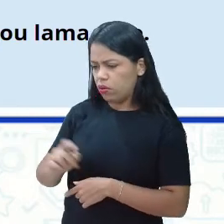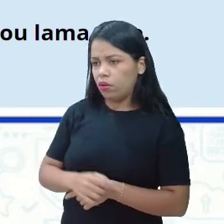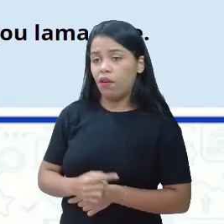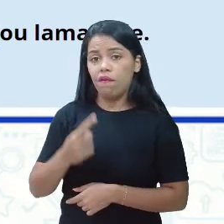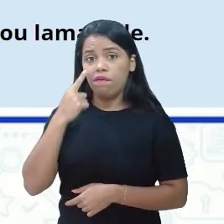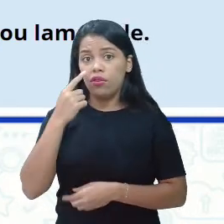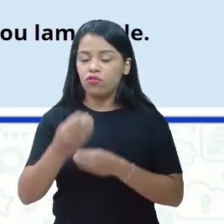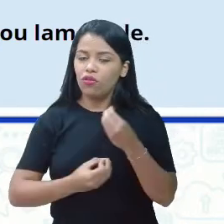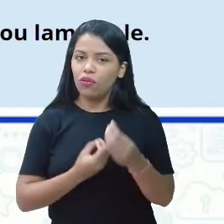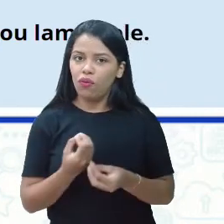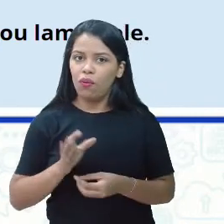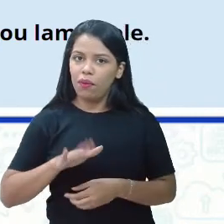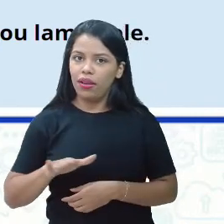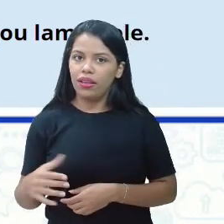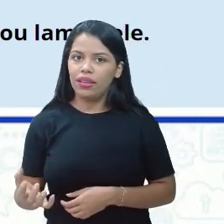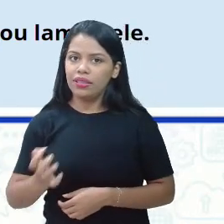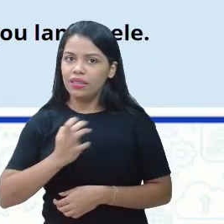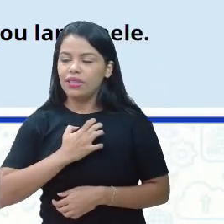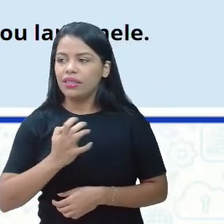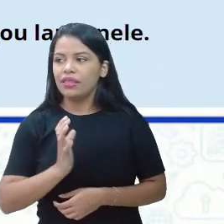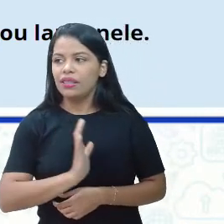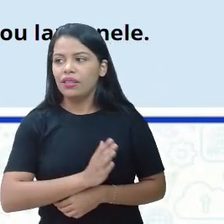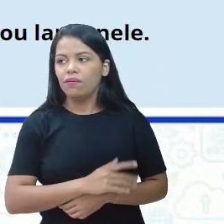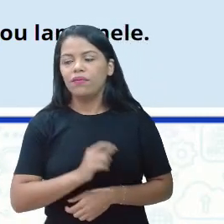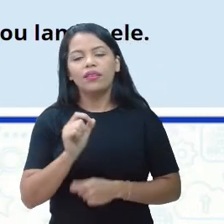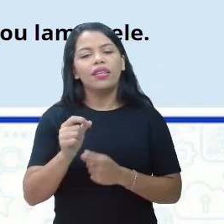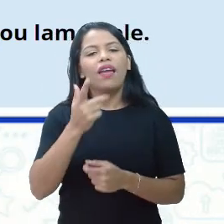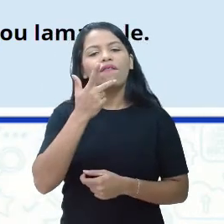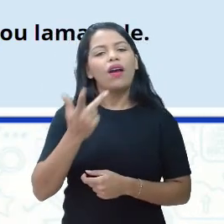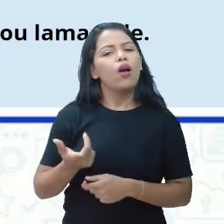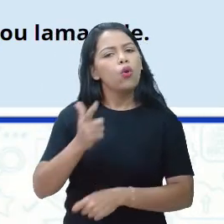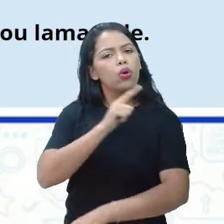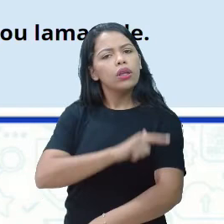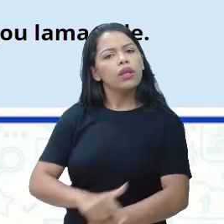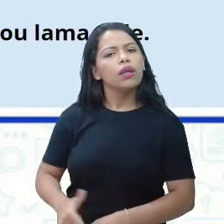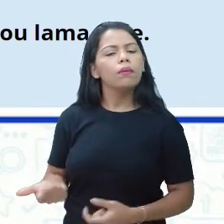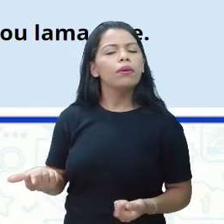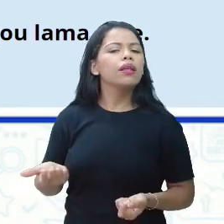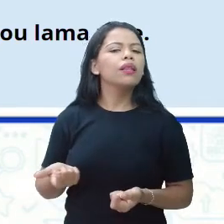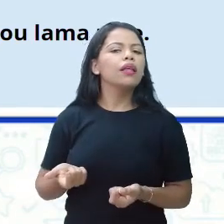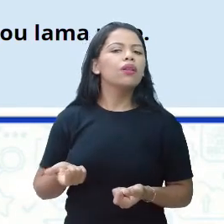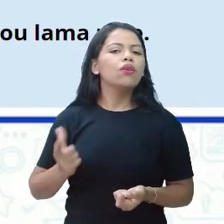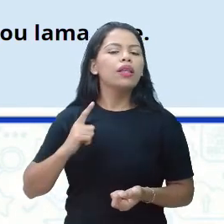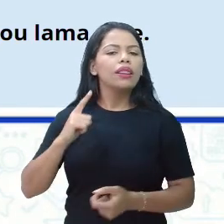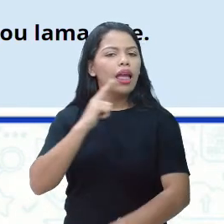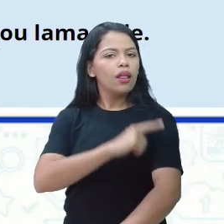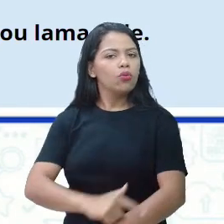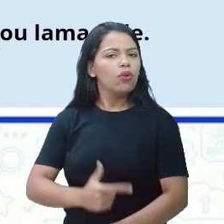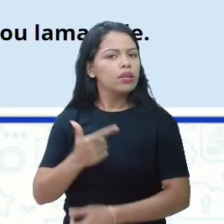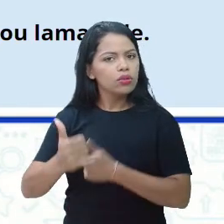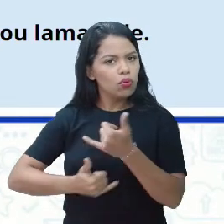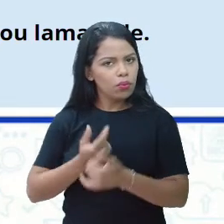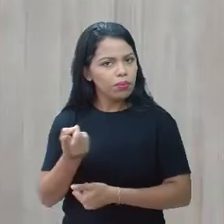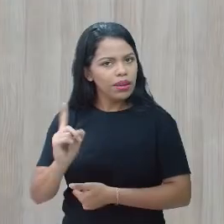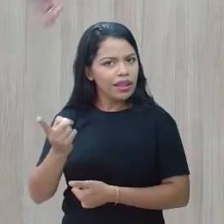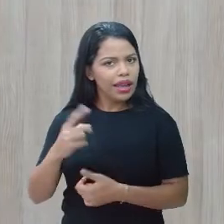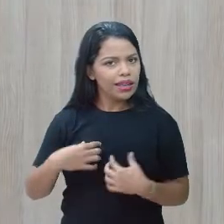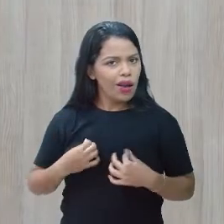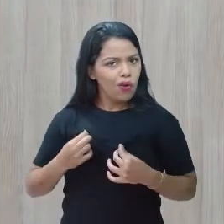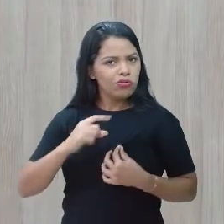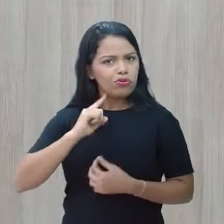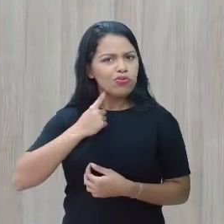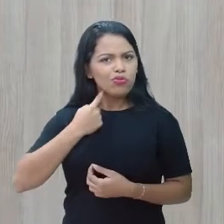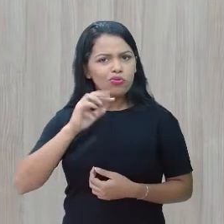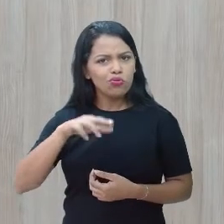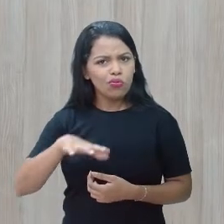da criança. Quem disse que menino educado não brinca e não se mela, não se suja, não se lambuza, como usamos